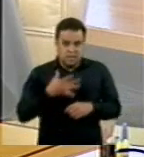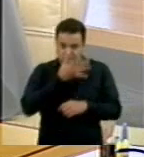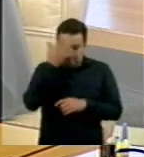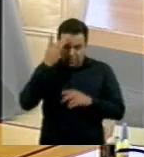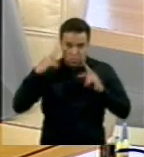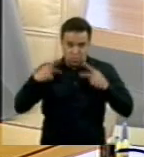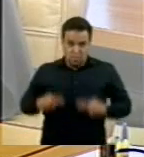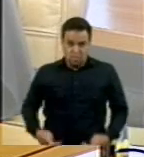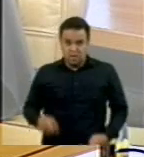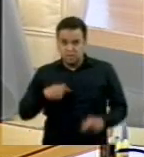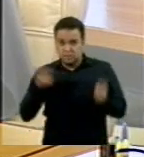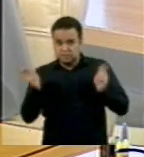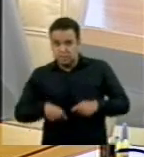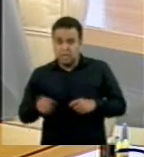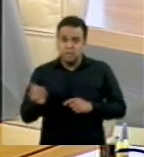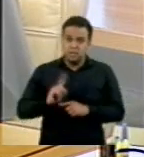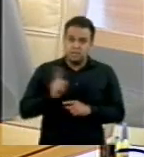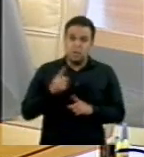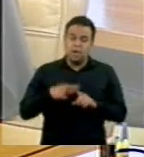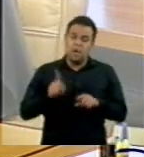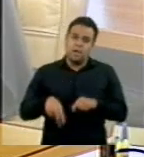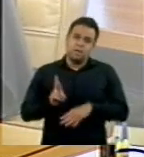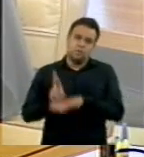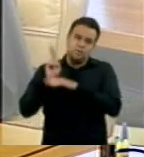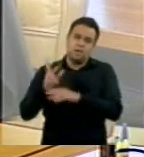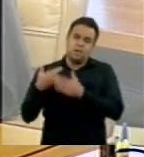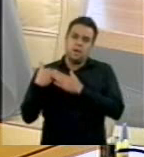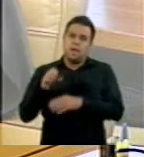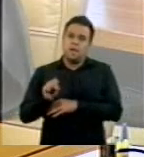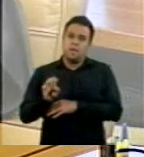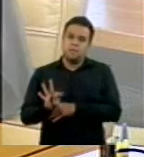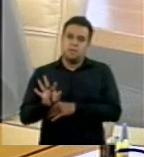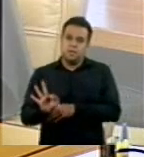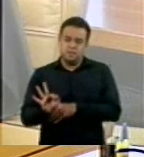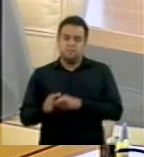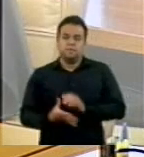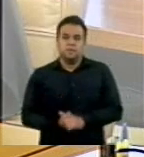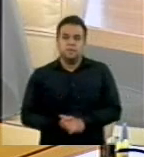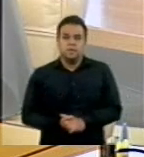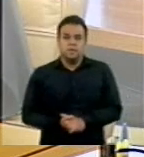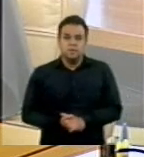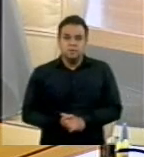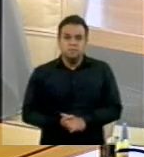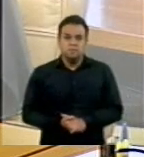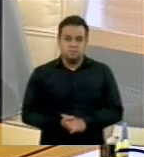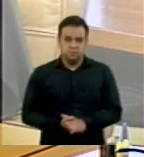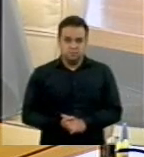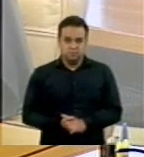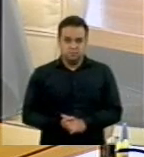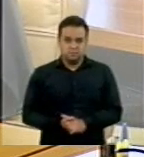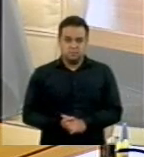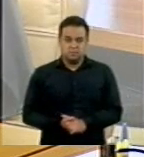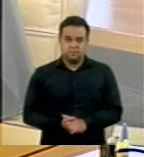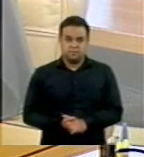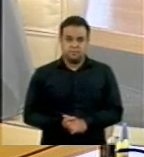da personalidade à luz da Constituição, do conteúdo do que, como fundação, subjaz